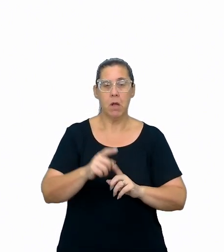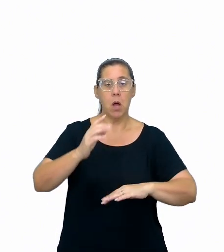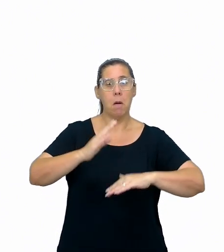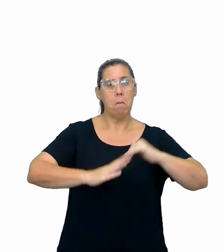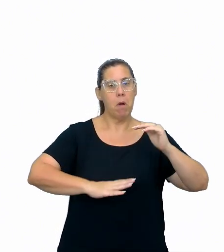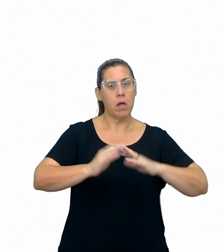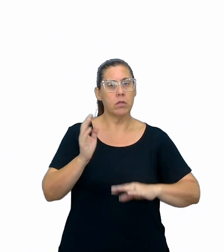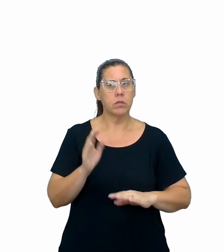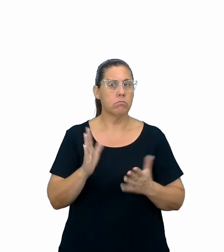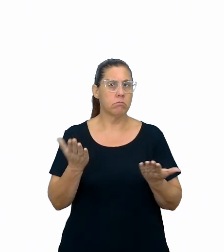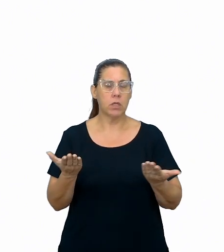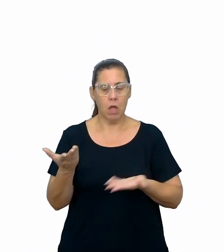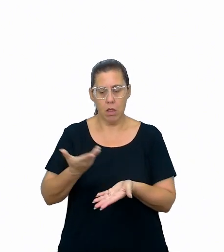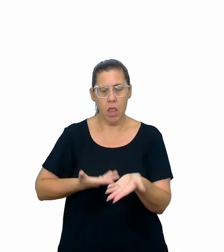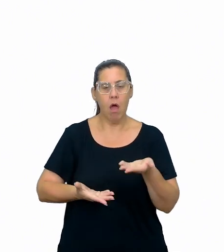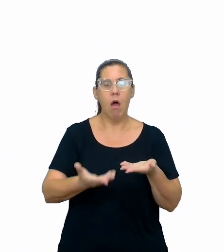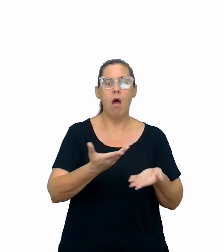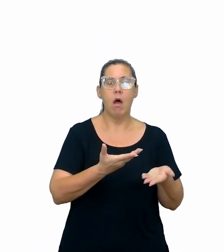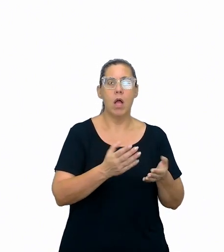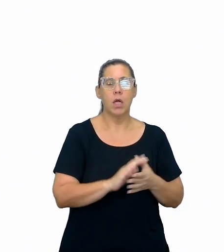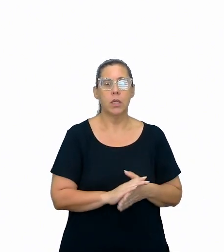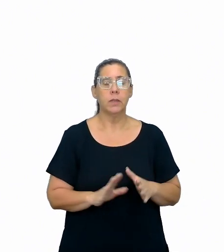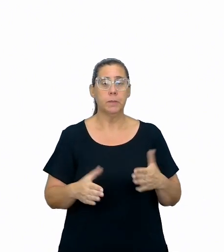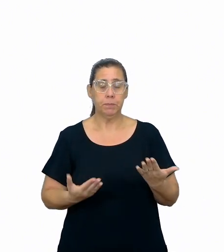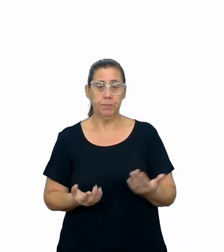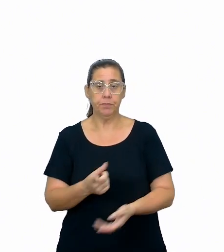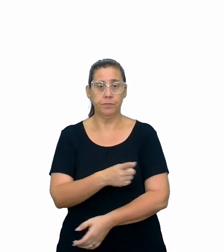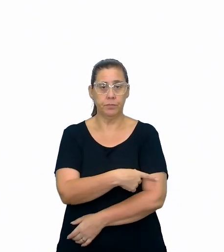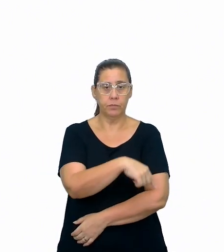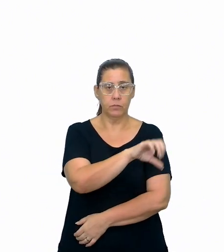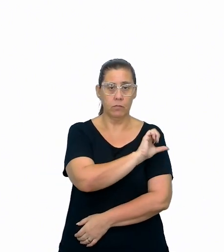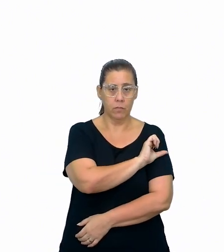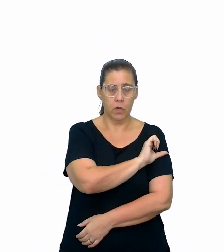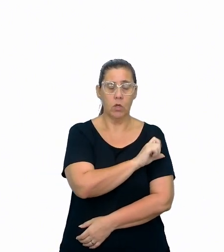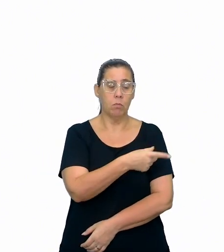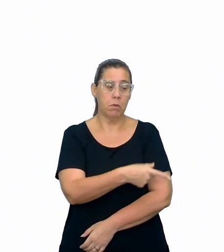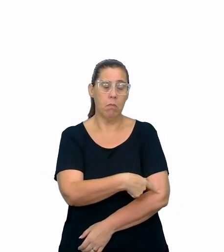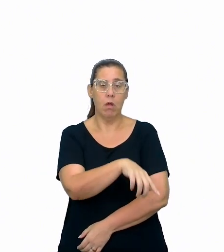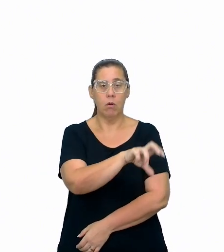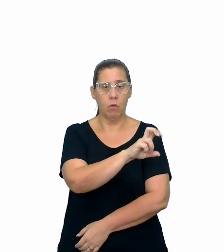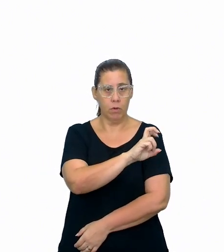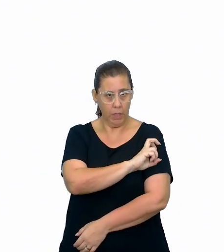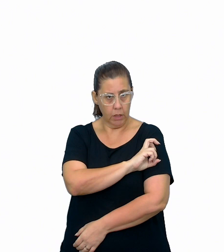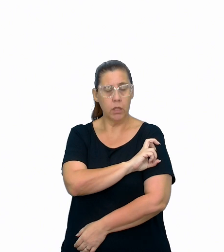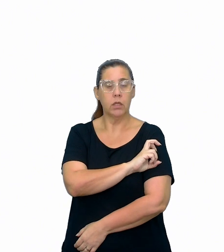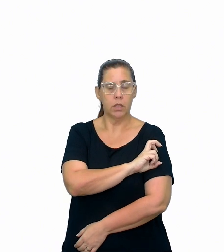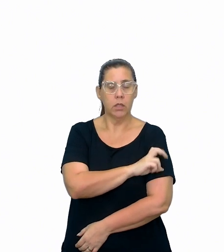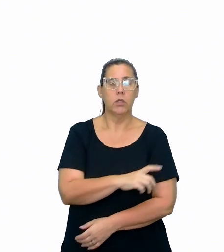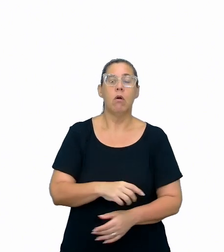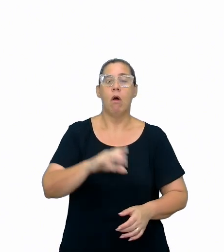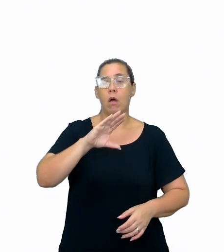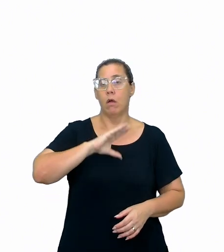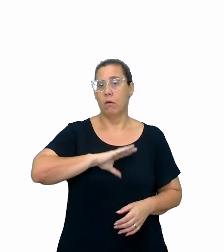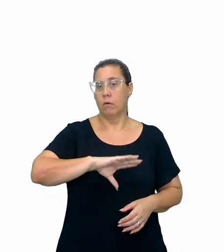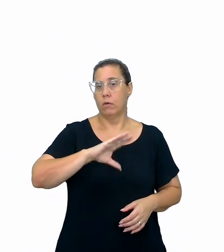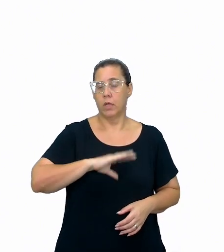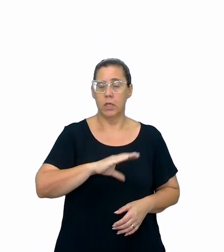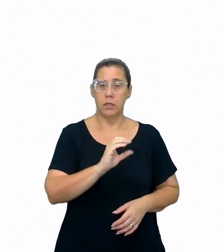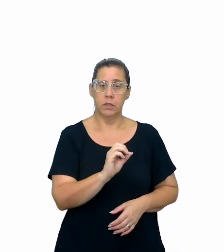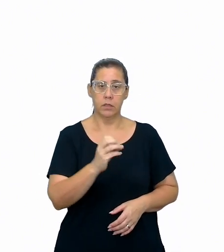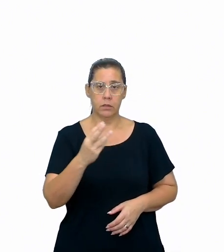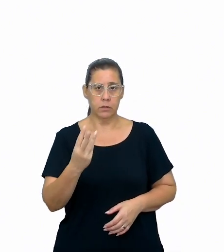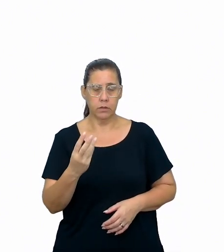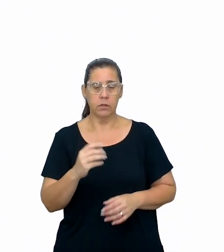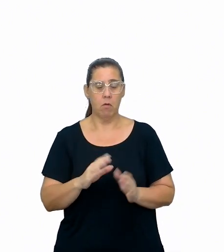habilidade de percurso, ensino fundamental do primeiro ao quinto ano, de língua portuguesa